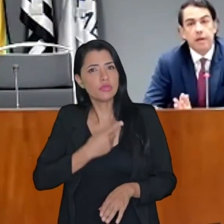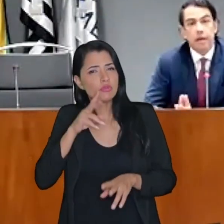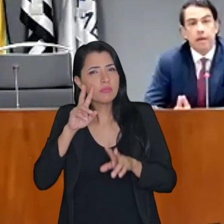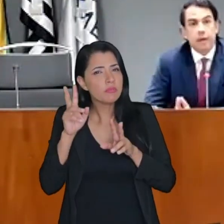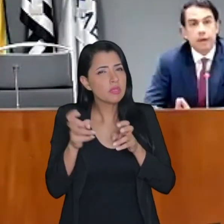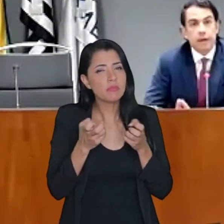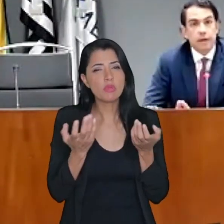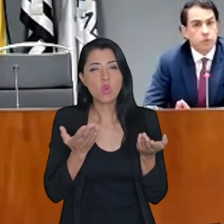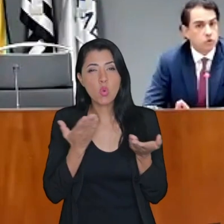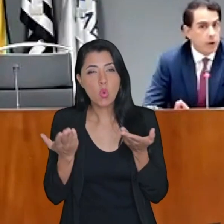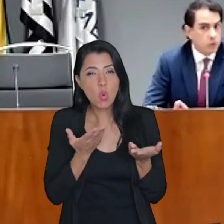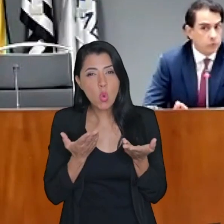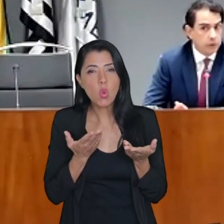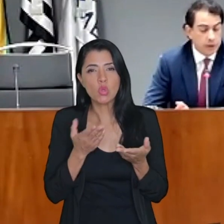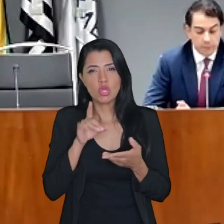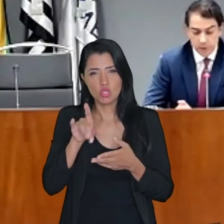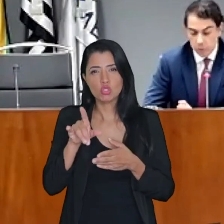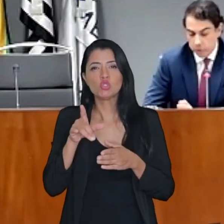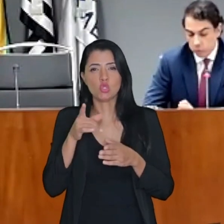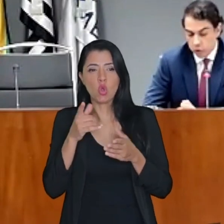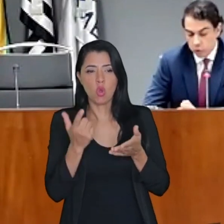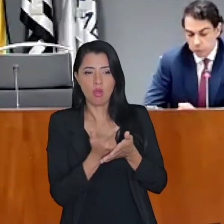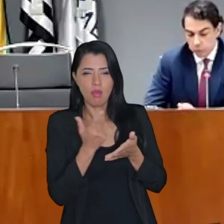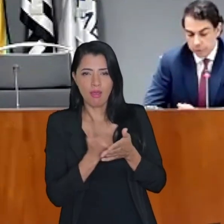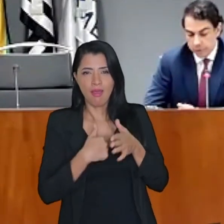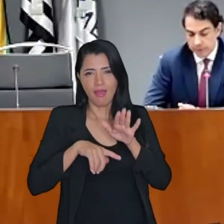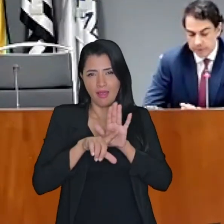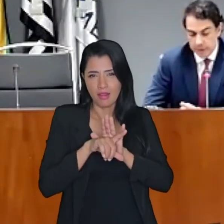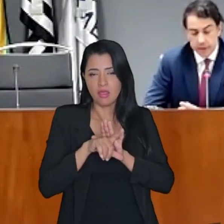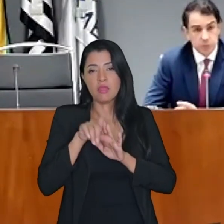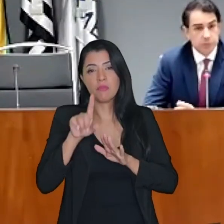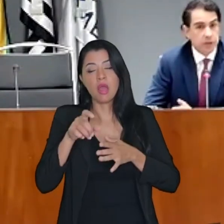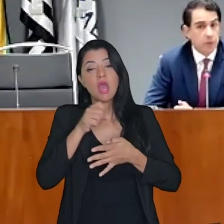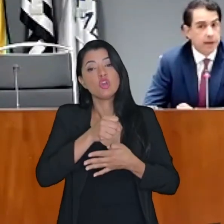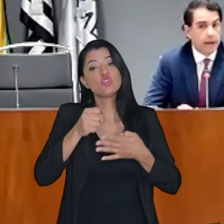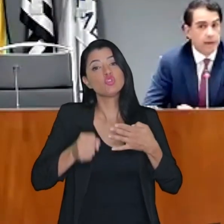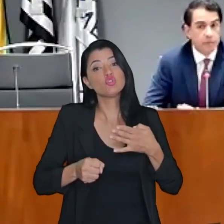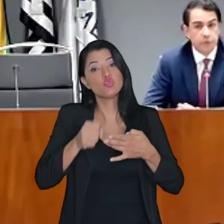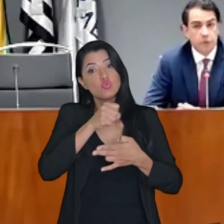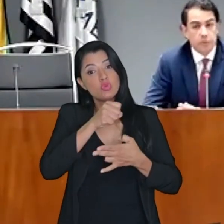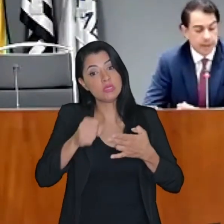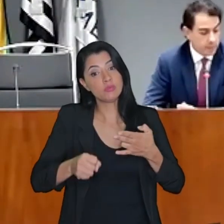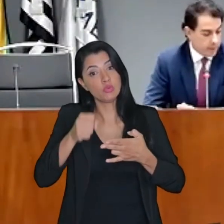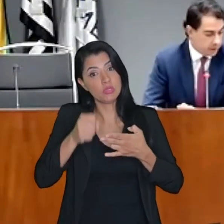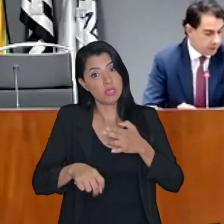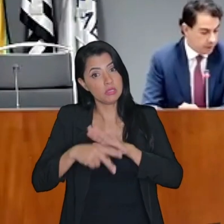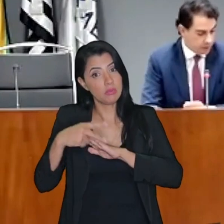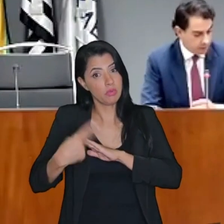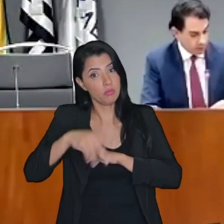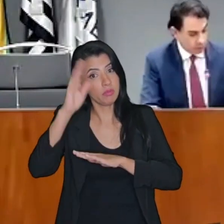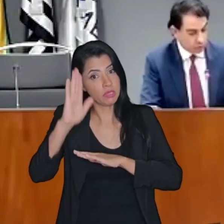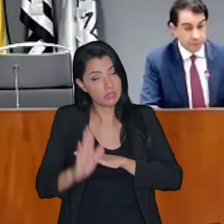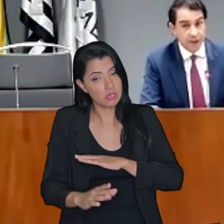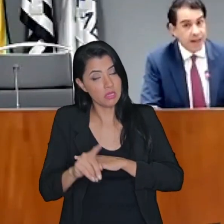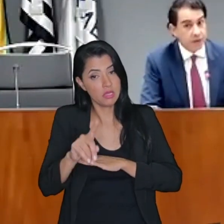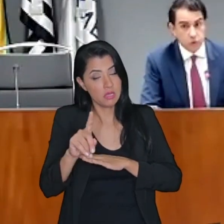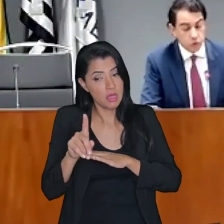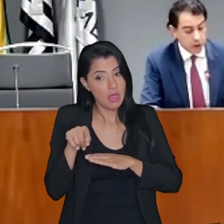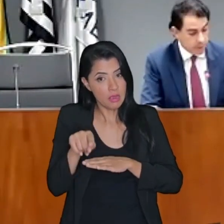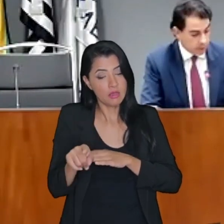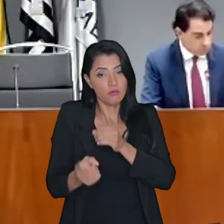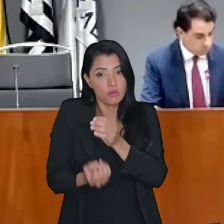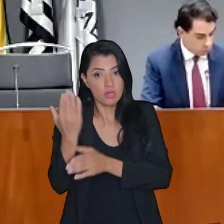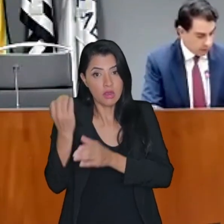hoje, não só a doutrina, mas, sobretudo, a jurisprudência brasileira, em especial aquela que foi formada a partir dos